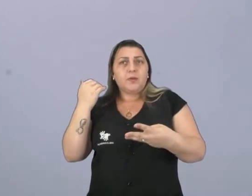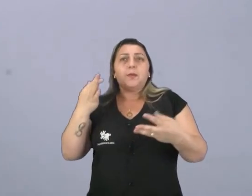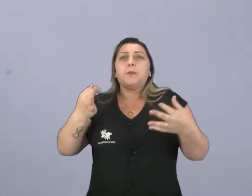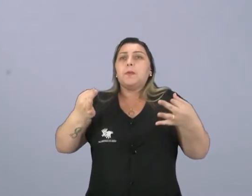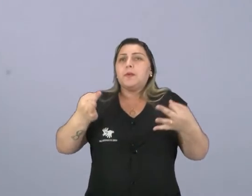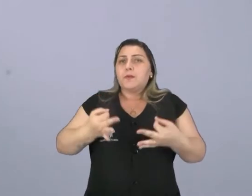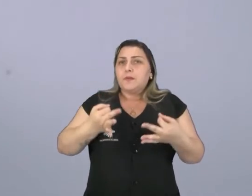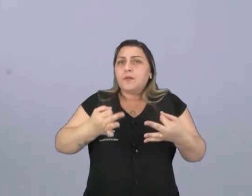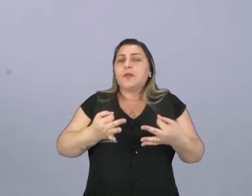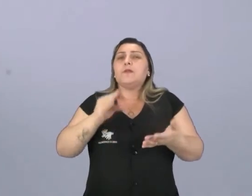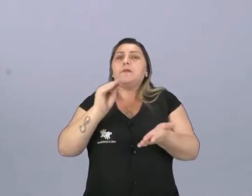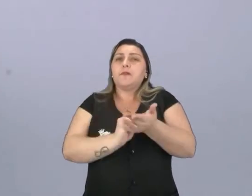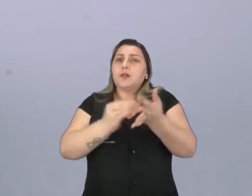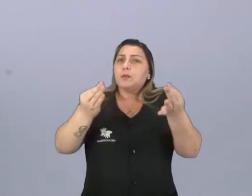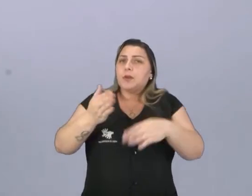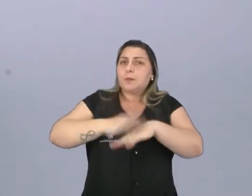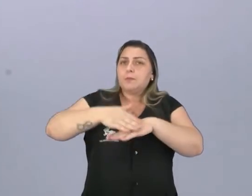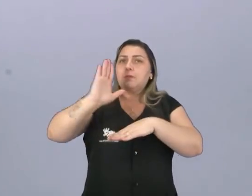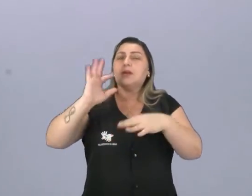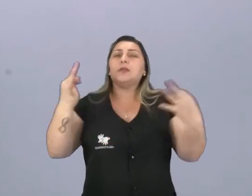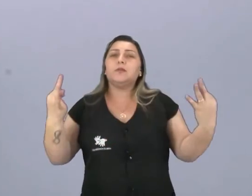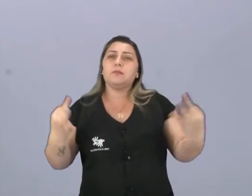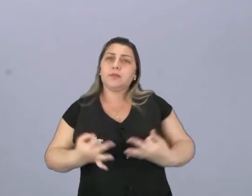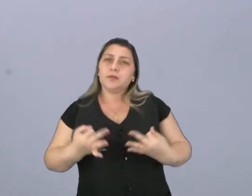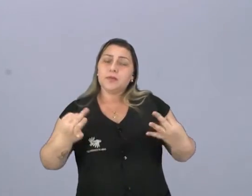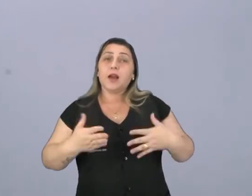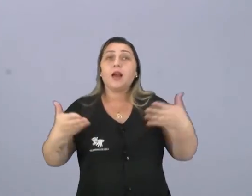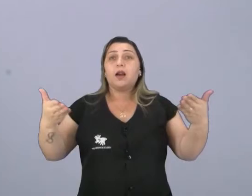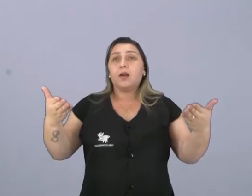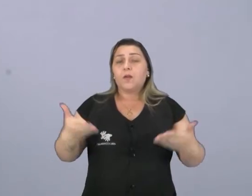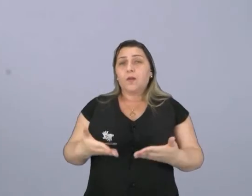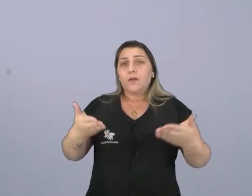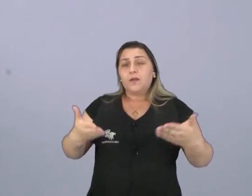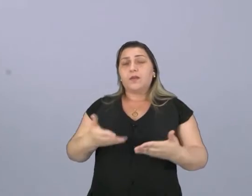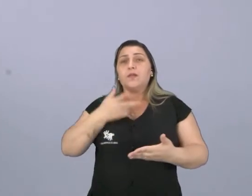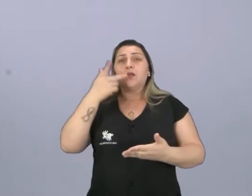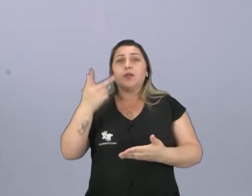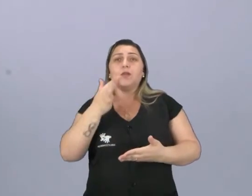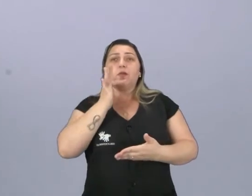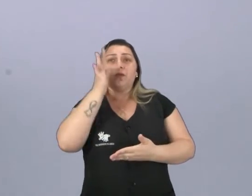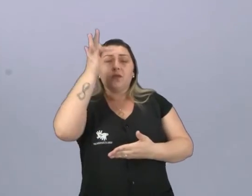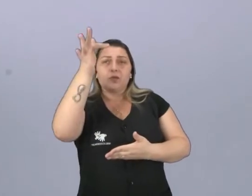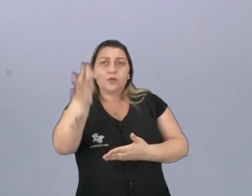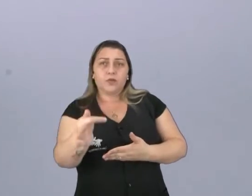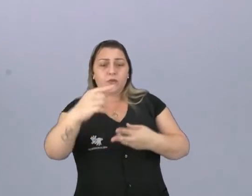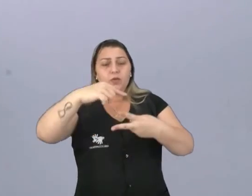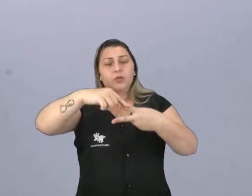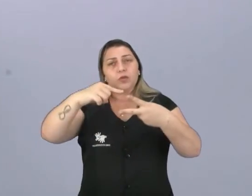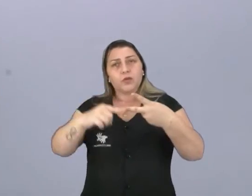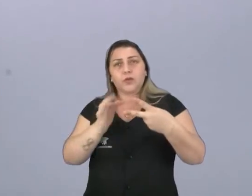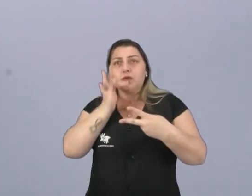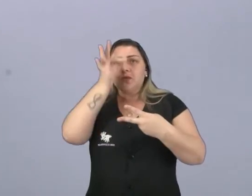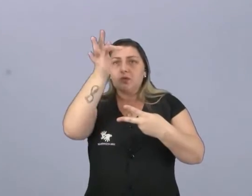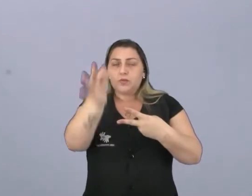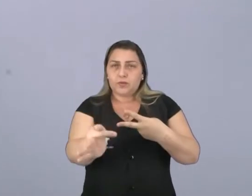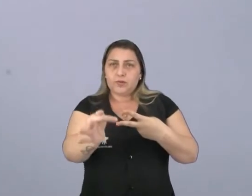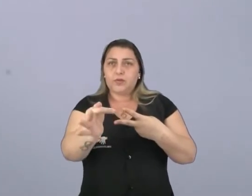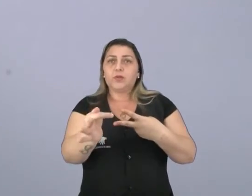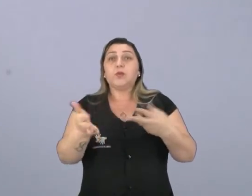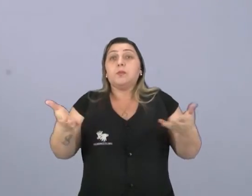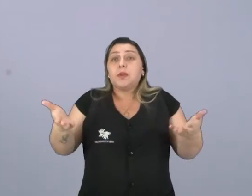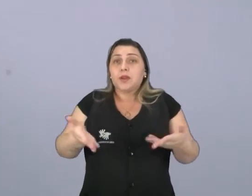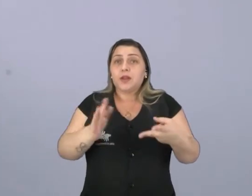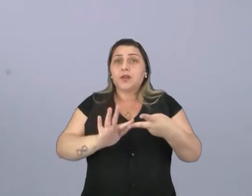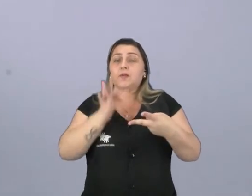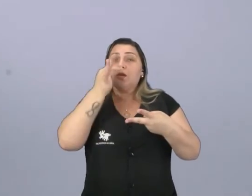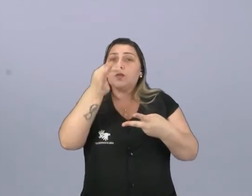pretérito imperfeito e pretérito mais que perfeito. Agora vamos falar do futuro, 2 tipos de futuro, futuro do